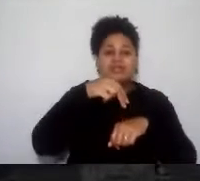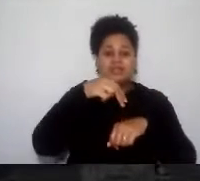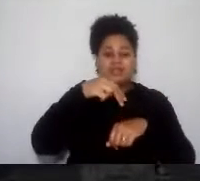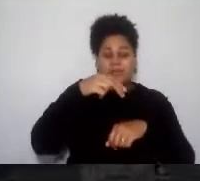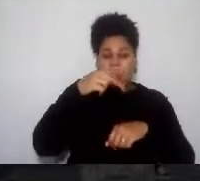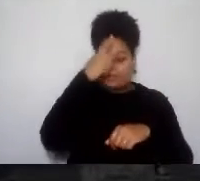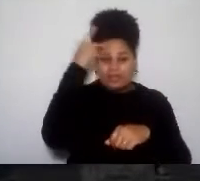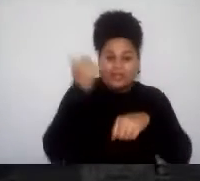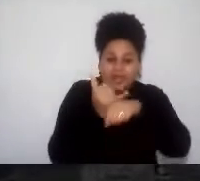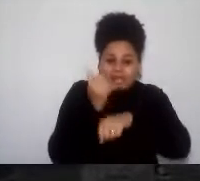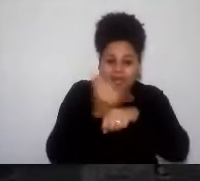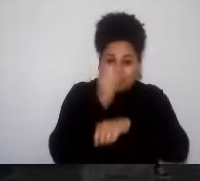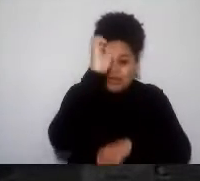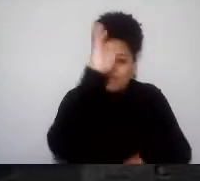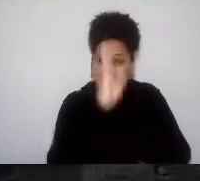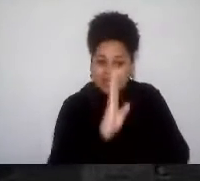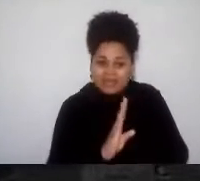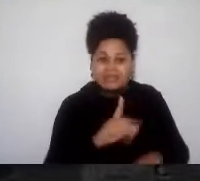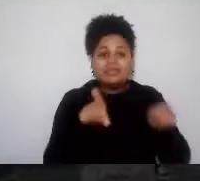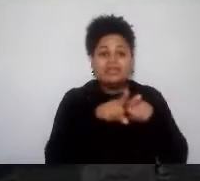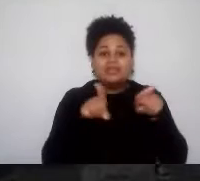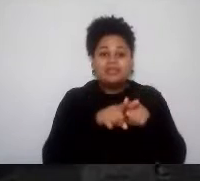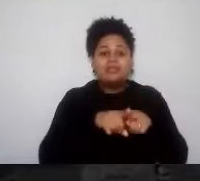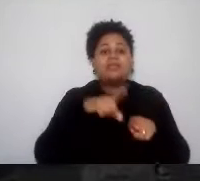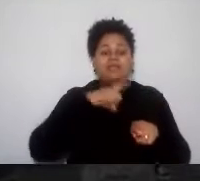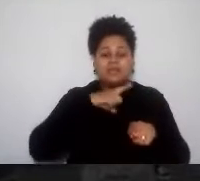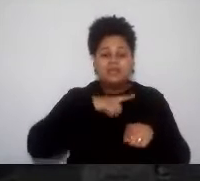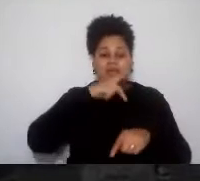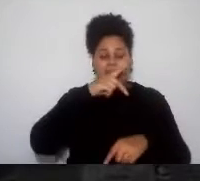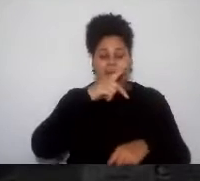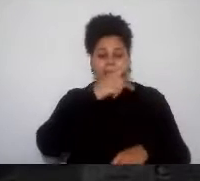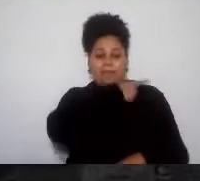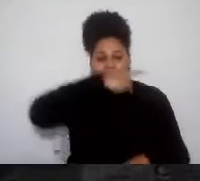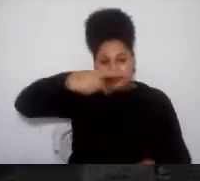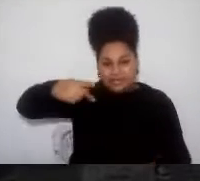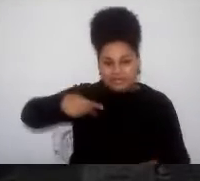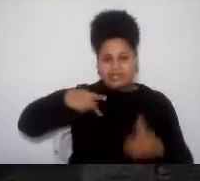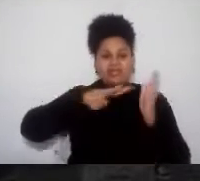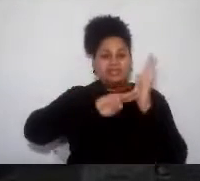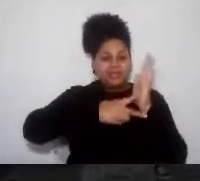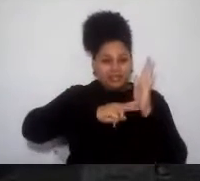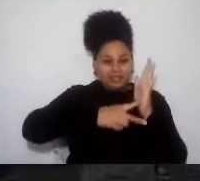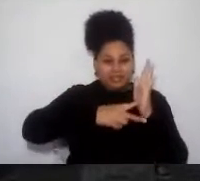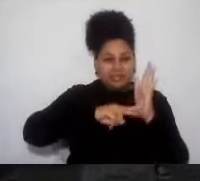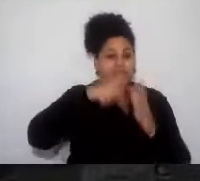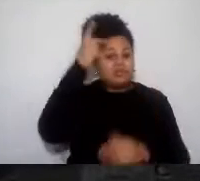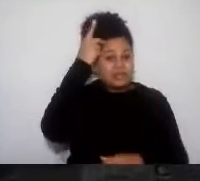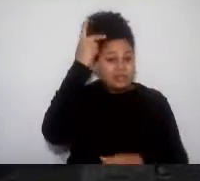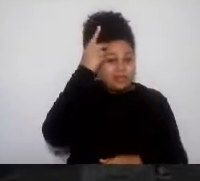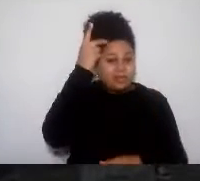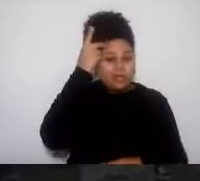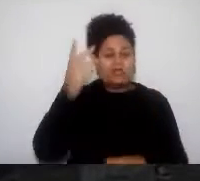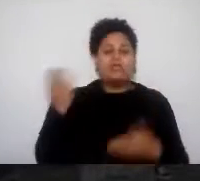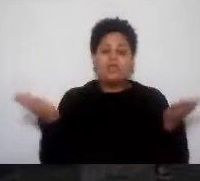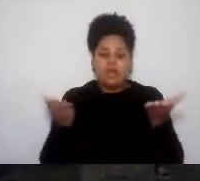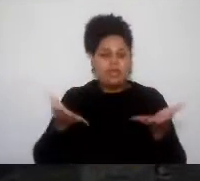do Sindicato dos Metalúrgicos de São Paulo e região. Com a palavra para o senhor, presidente Miguel